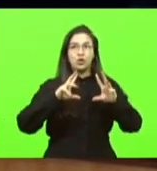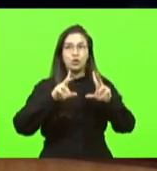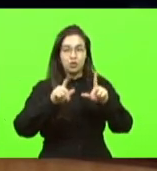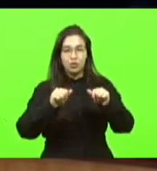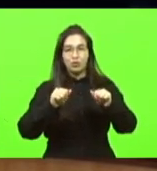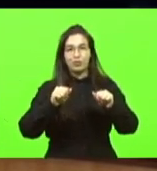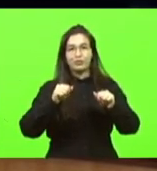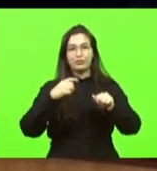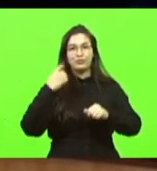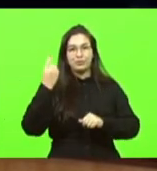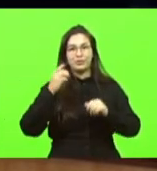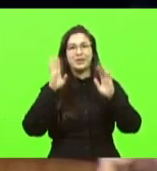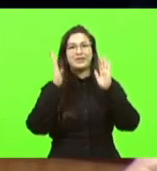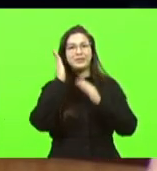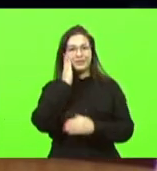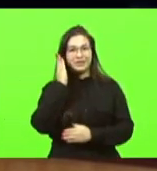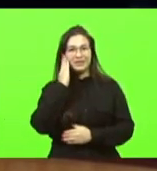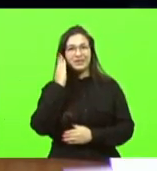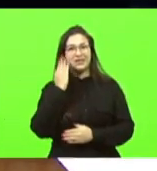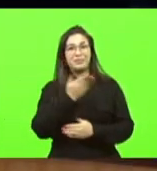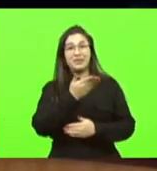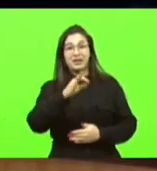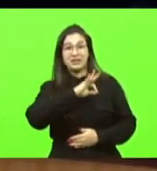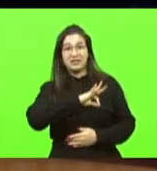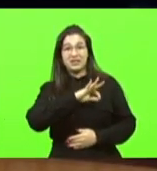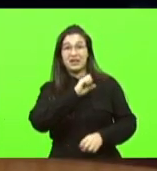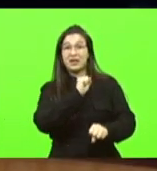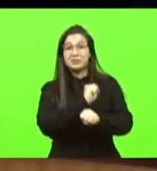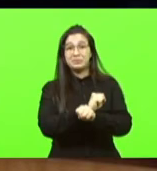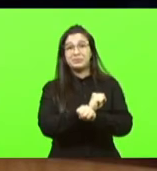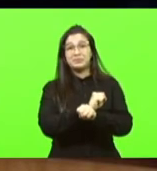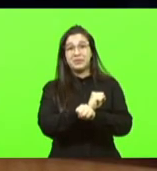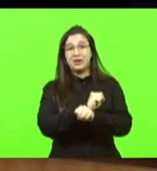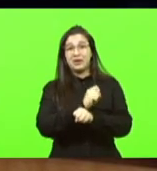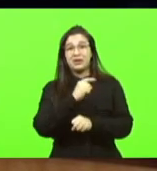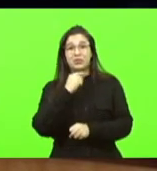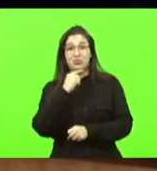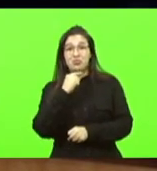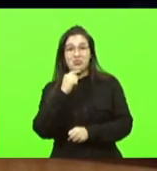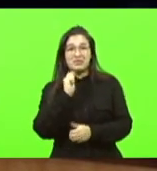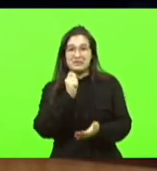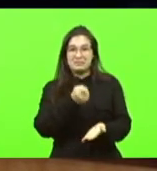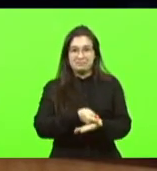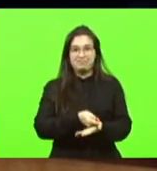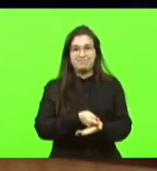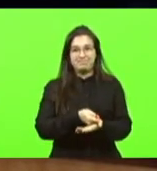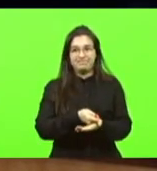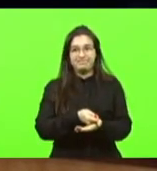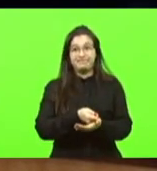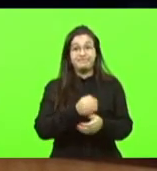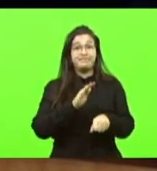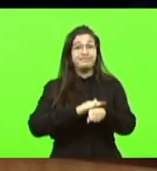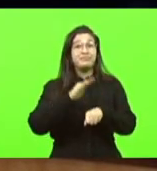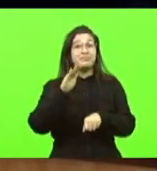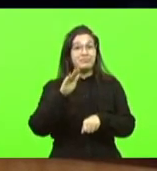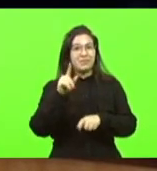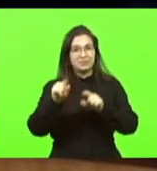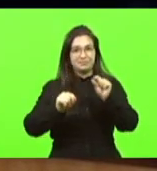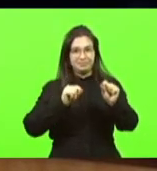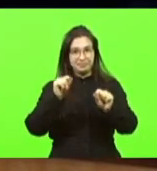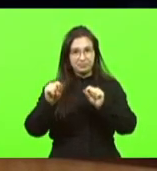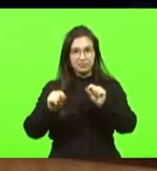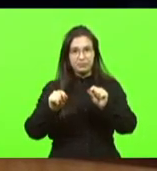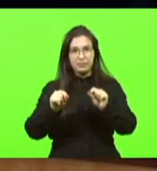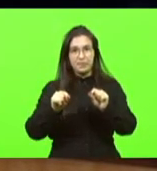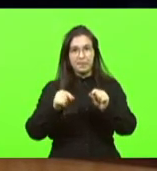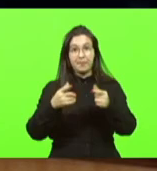salários congelados estão com perda de poder de compra eu e mais do que isso como